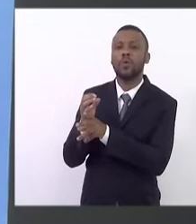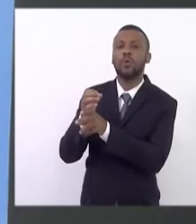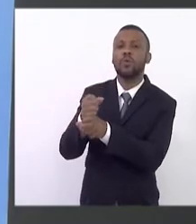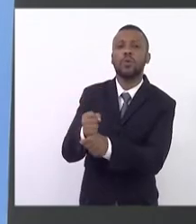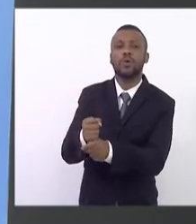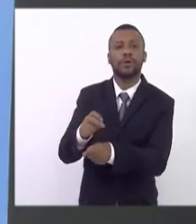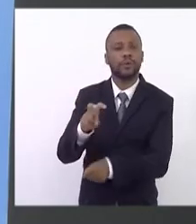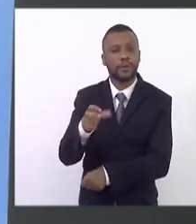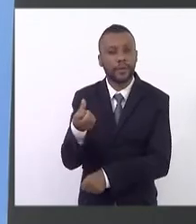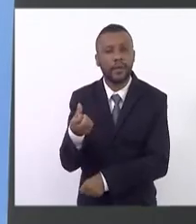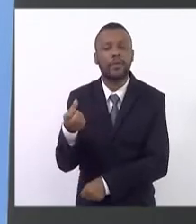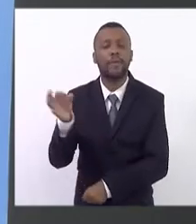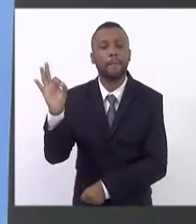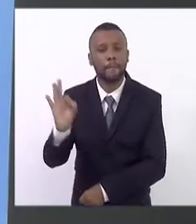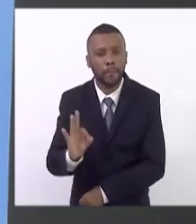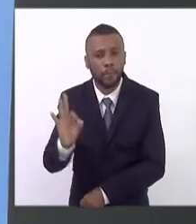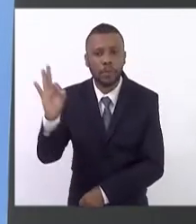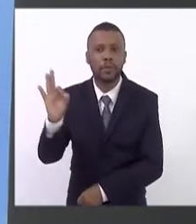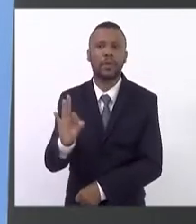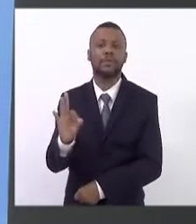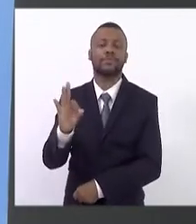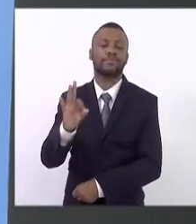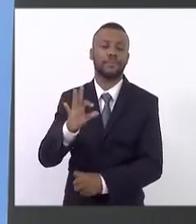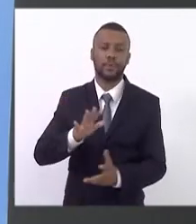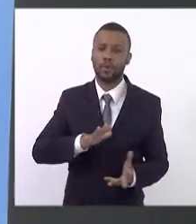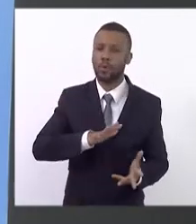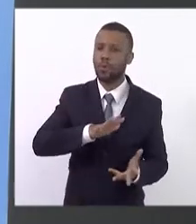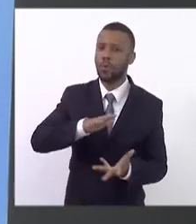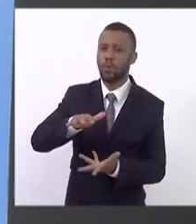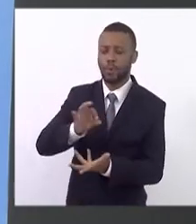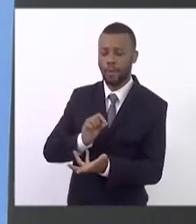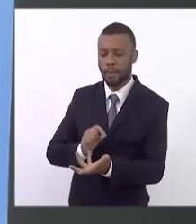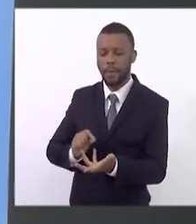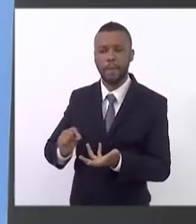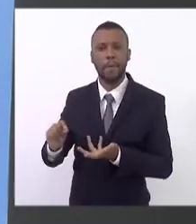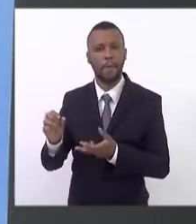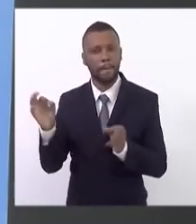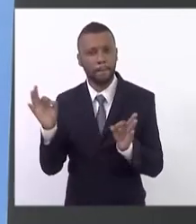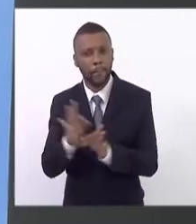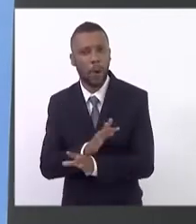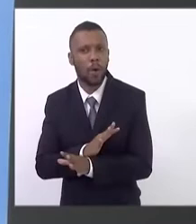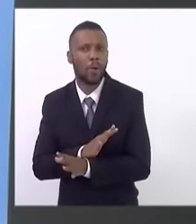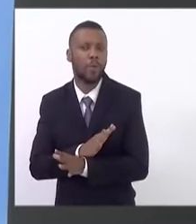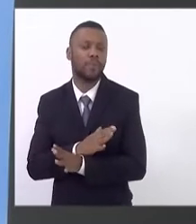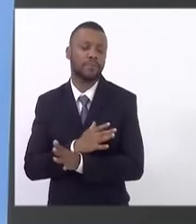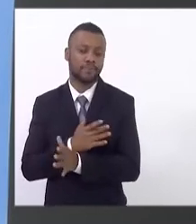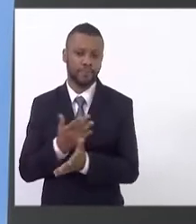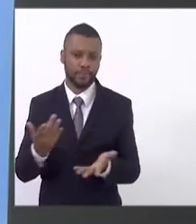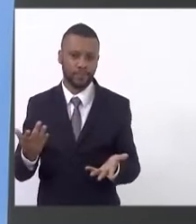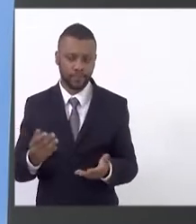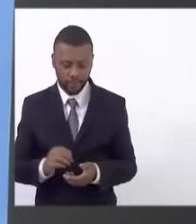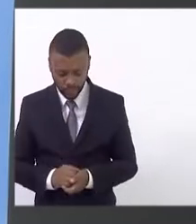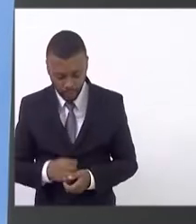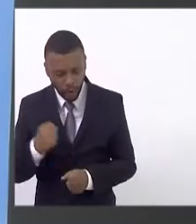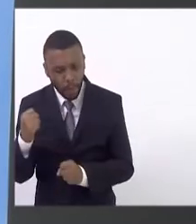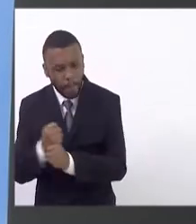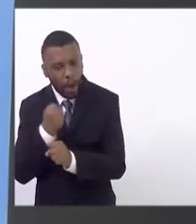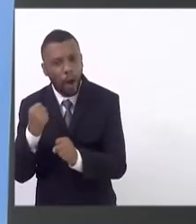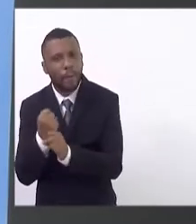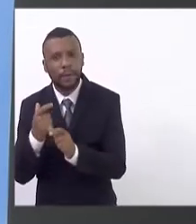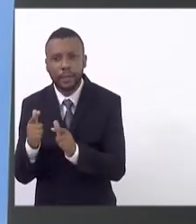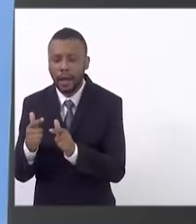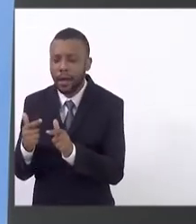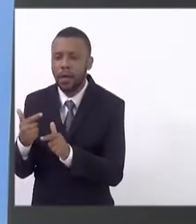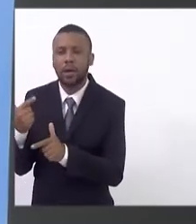56%... de uma maneira global, executada. E a obra está em execução. É uma obra que está performando